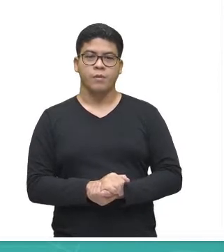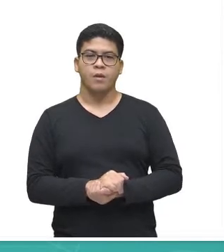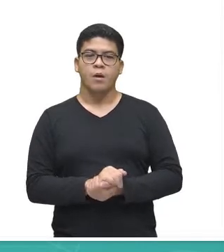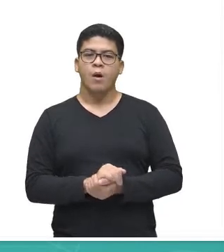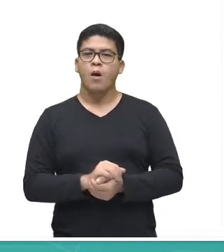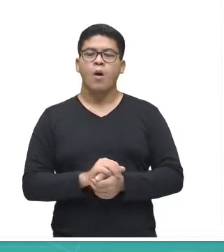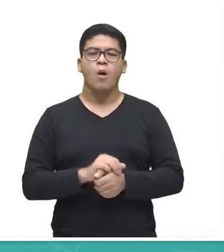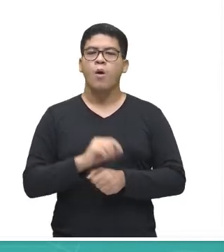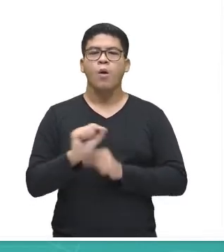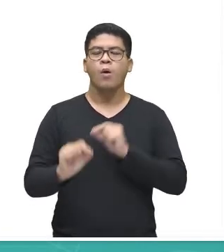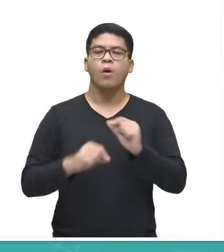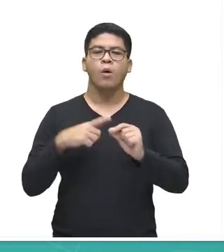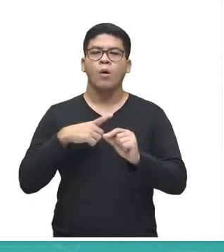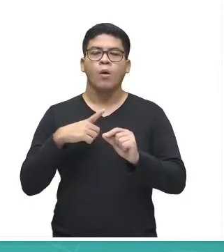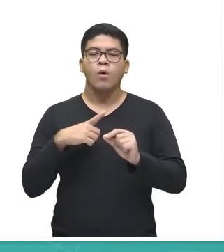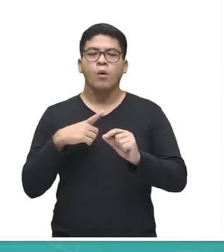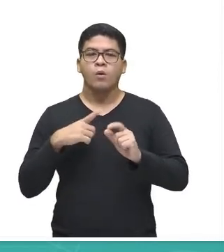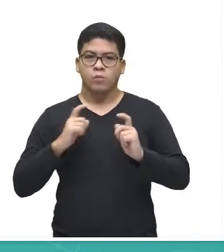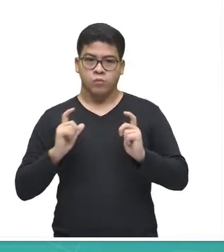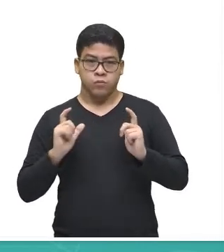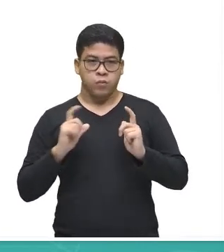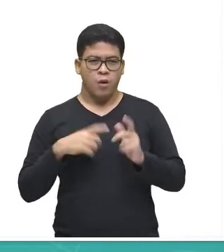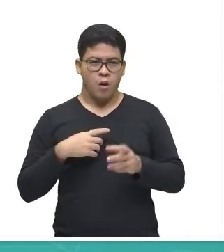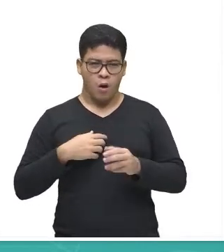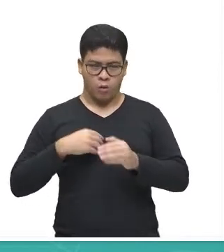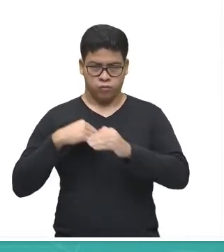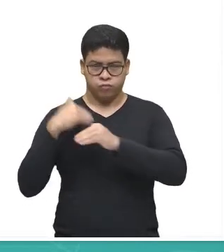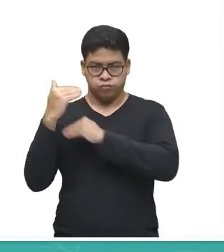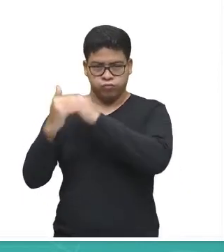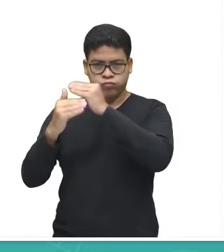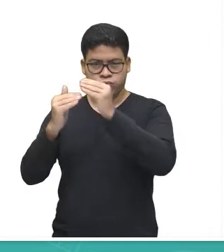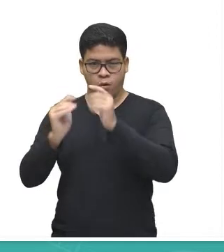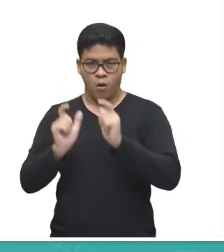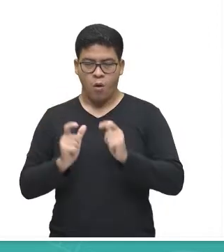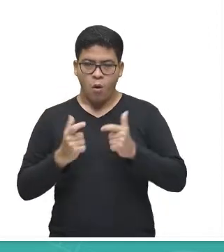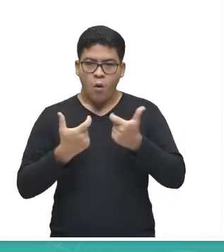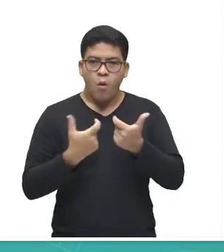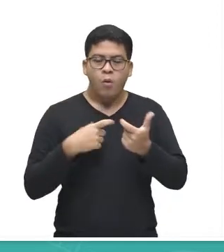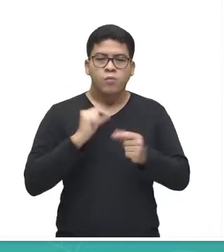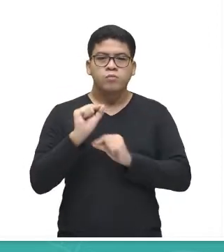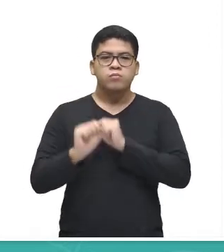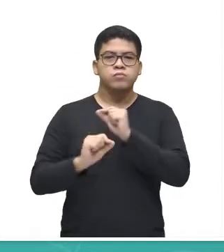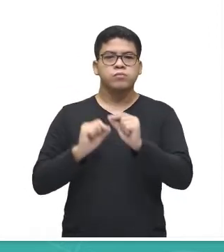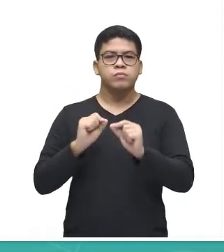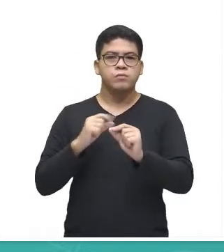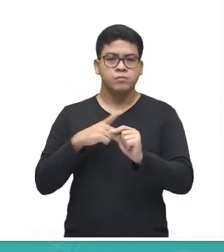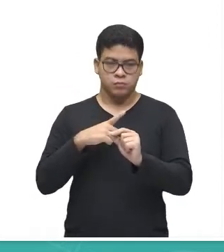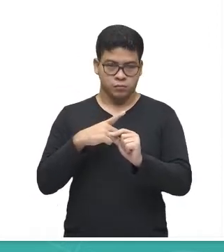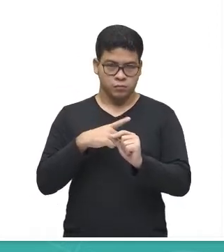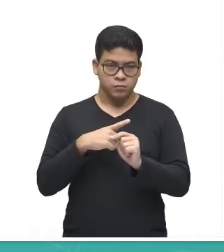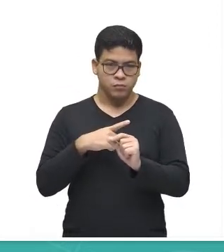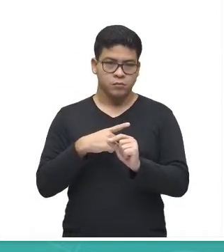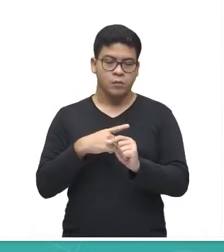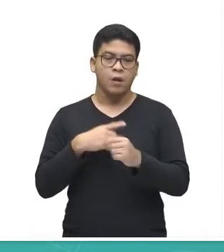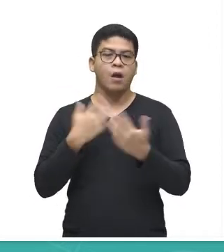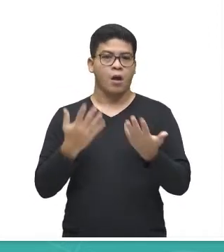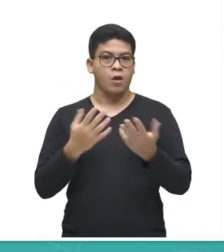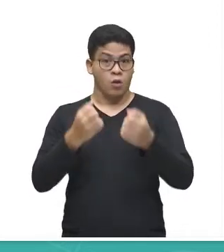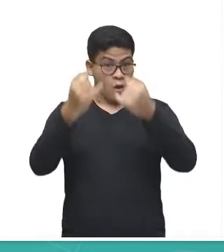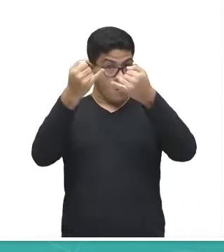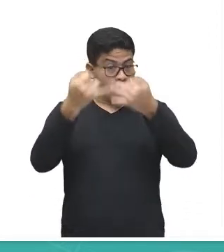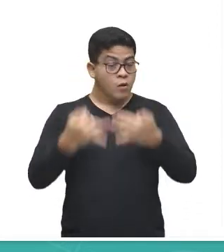as mudanças que acontecem são o desenvolvimento dos órgãos sexuais. Eu quero explicar aqui para